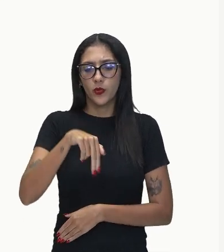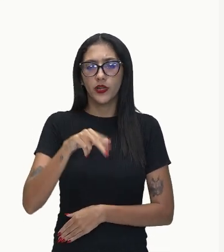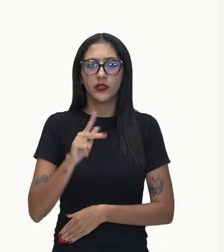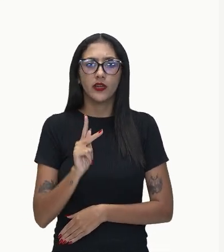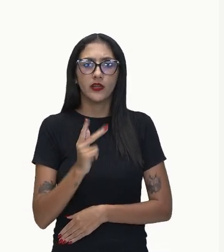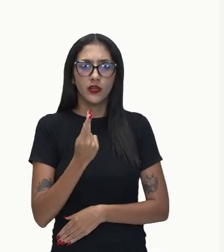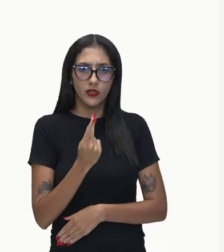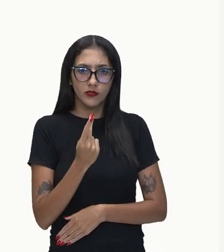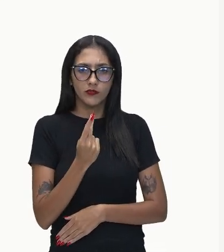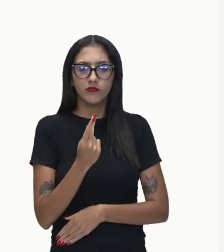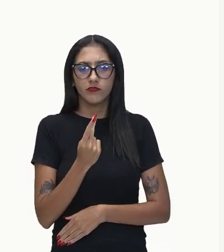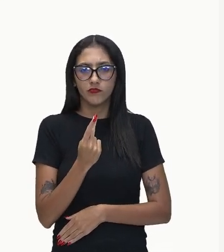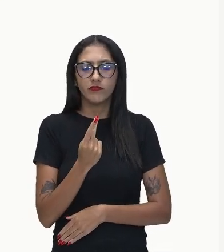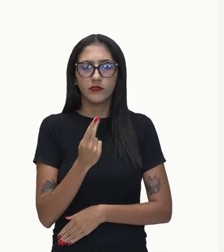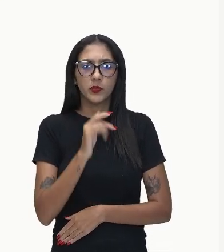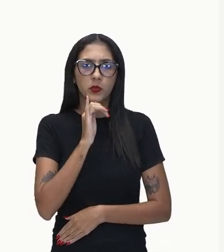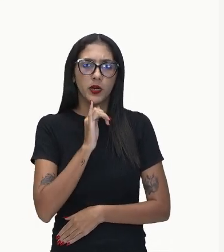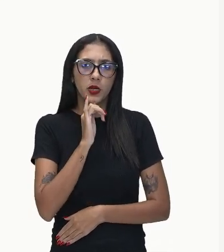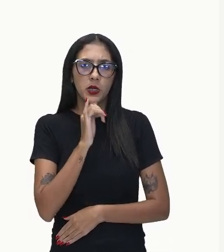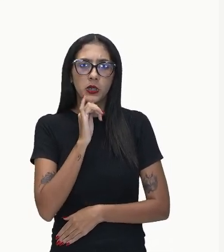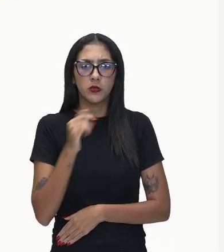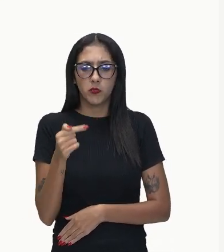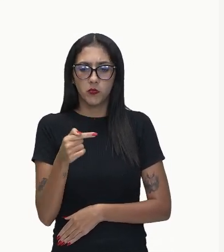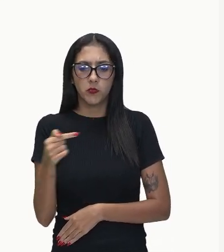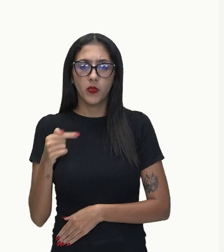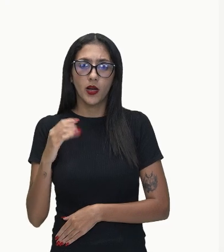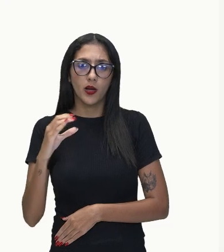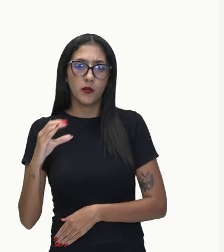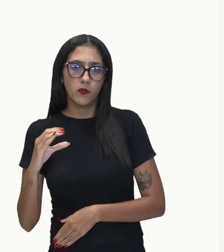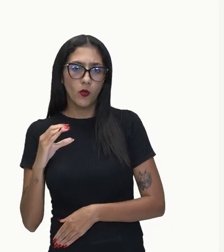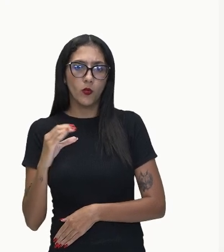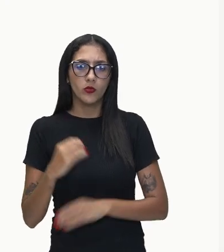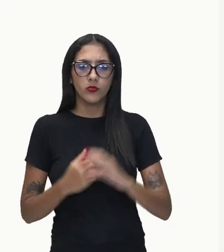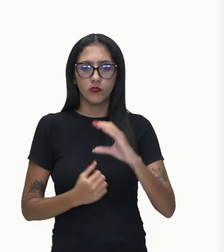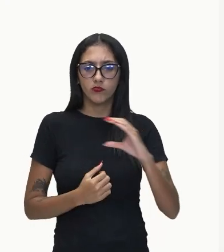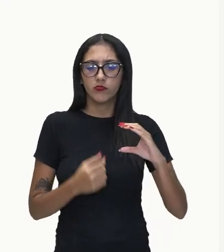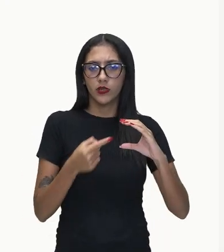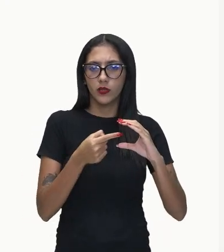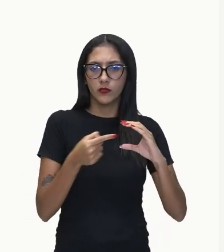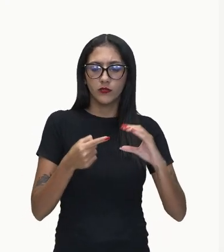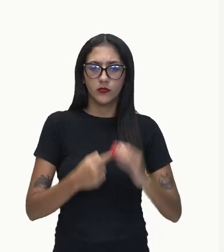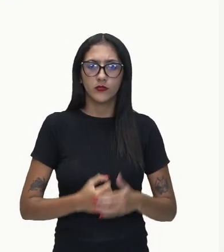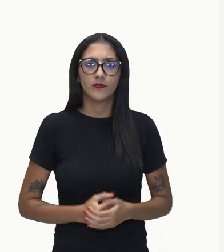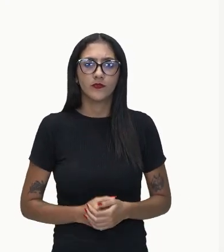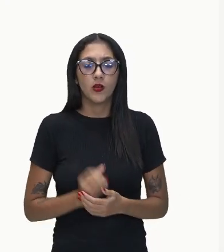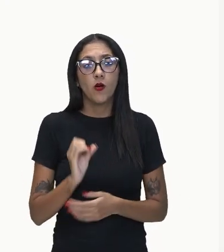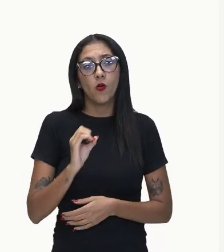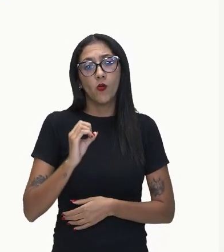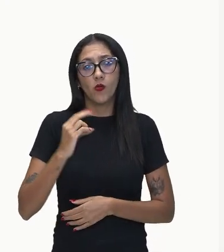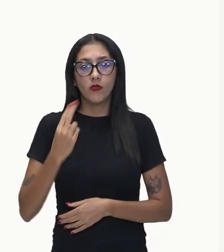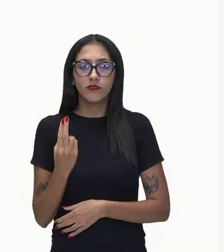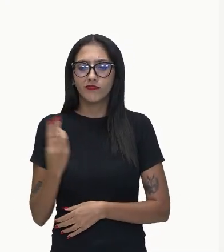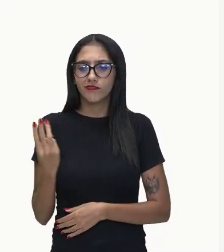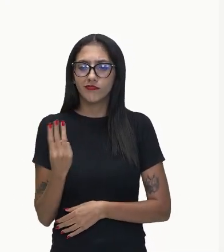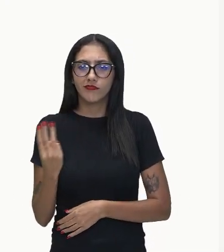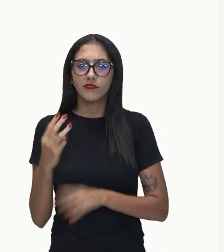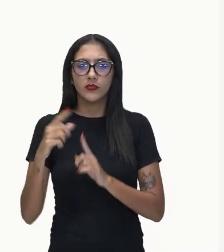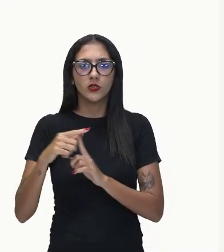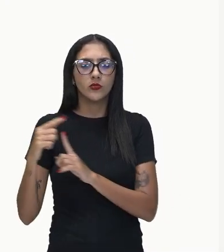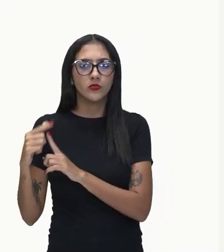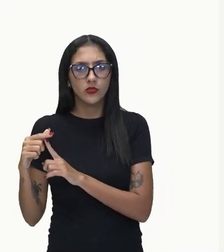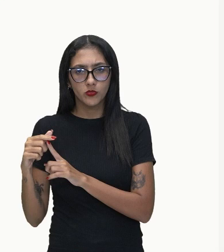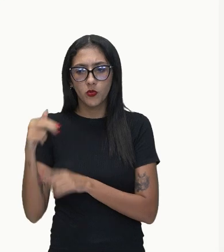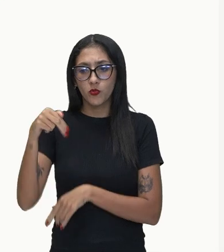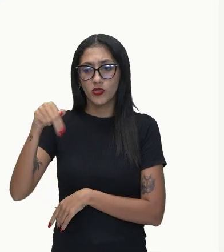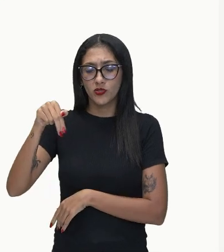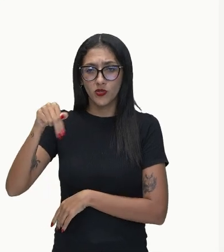cadeia. Carbono, carbono. Isso daqui é uma amina secundária. Ou uma amina terciária, em que ocorre a